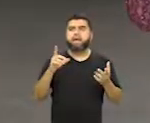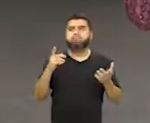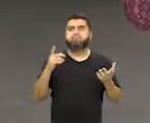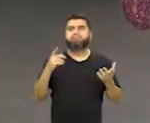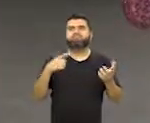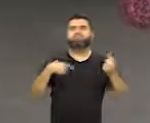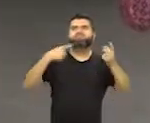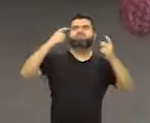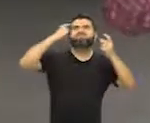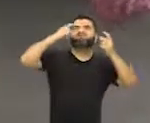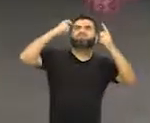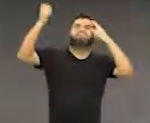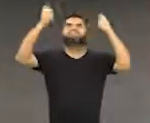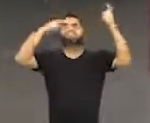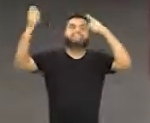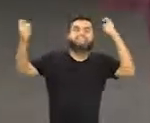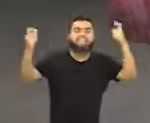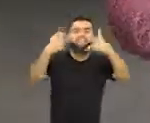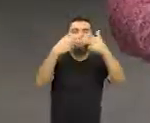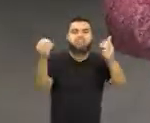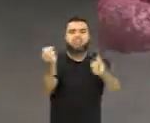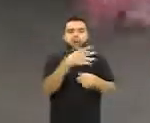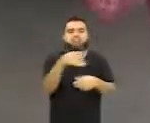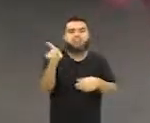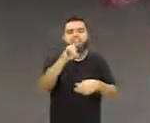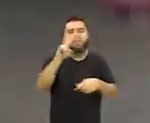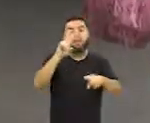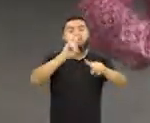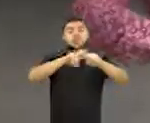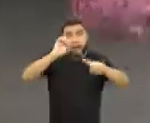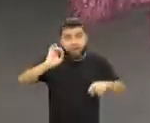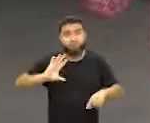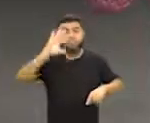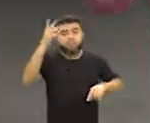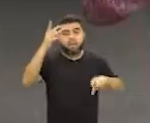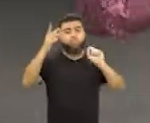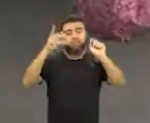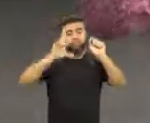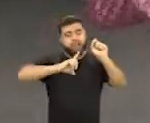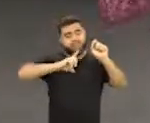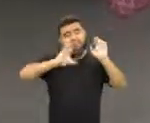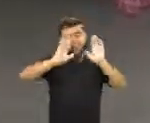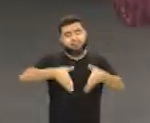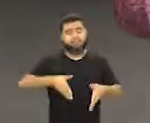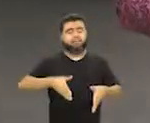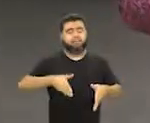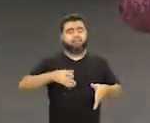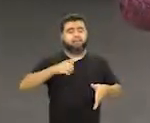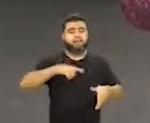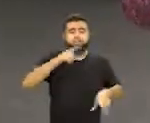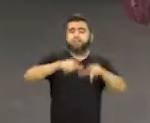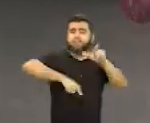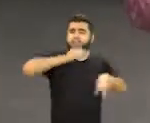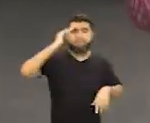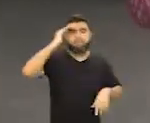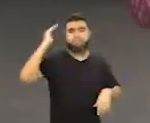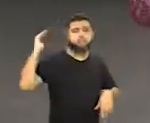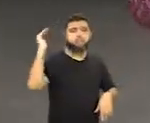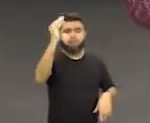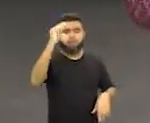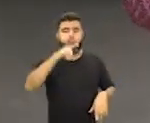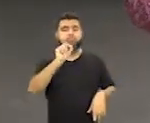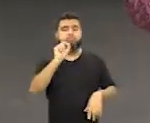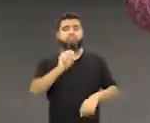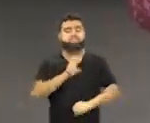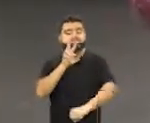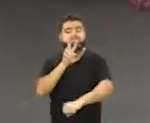gente não vai reinventar a roda, mas fazer ela girar, fazer ela acontecer. E esse é um dos trabalhos principais do